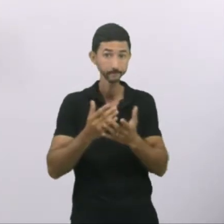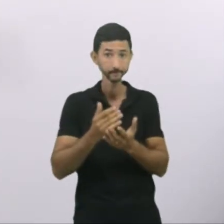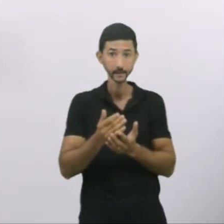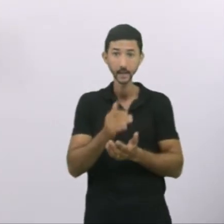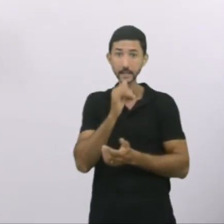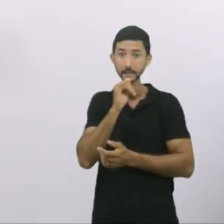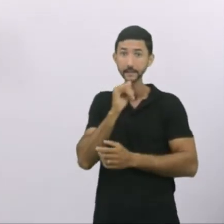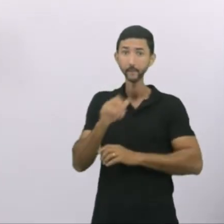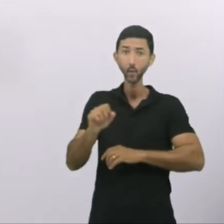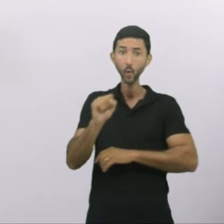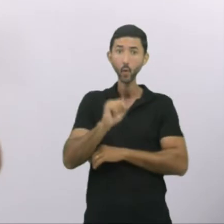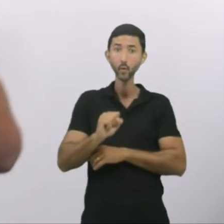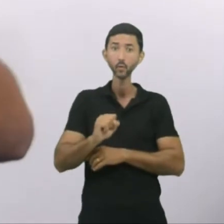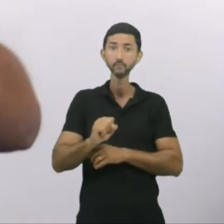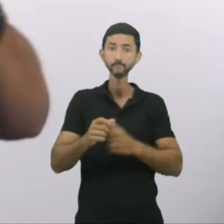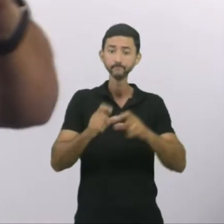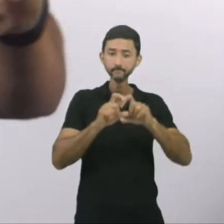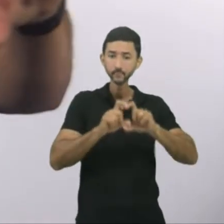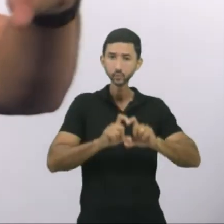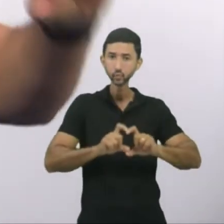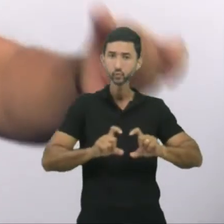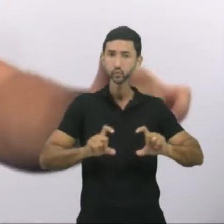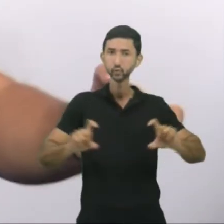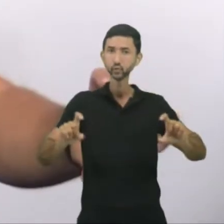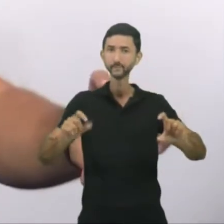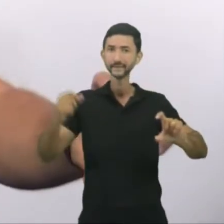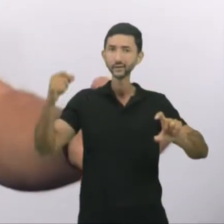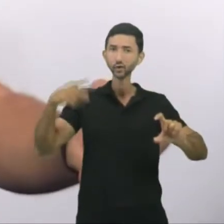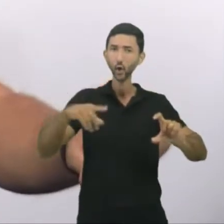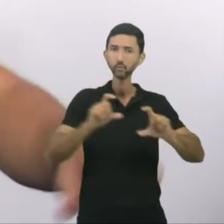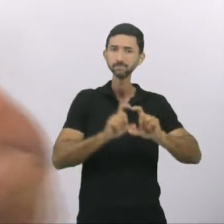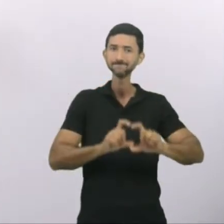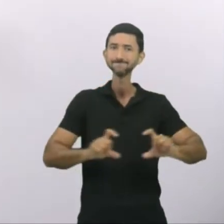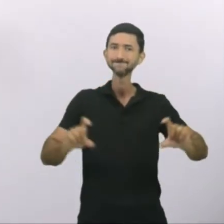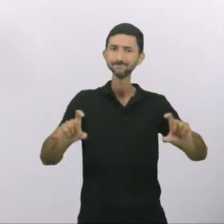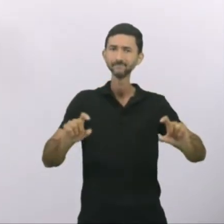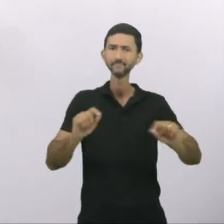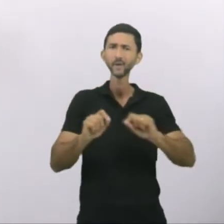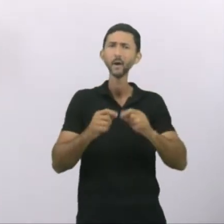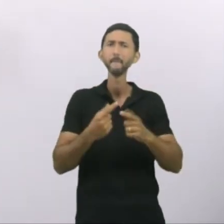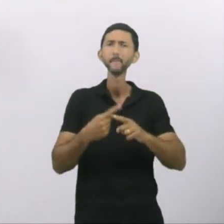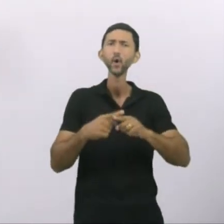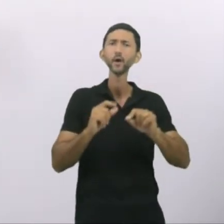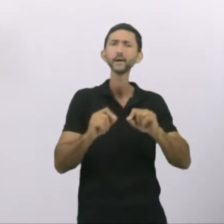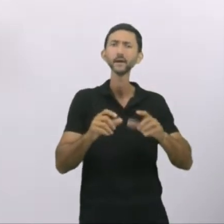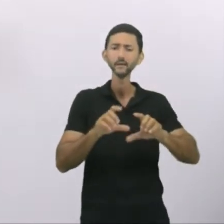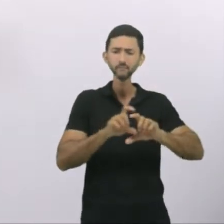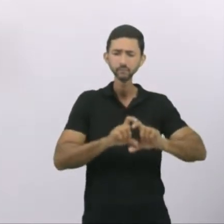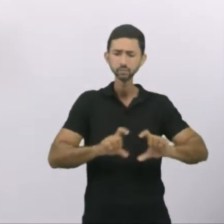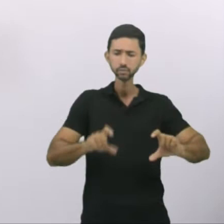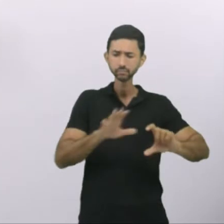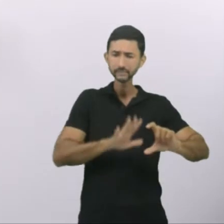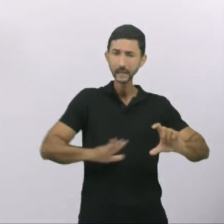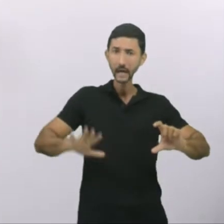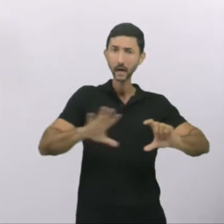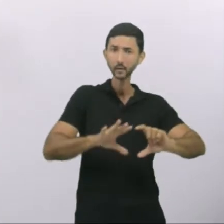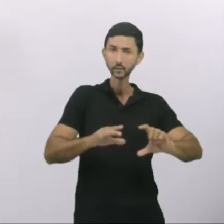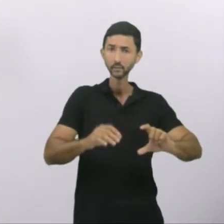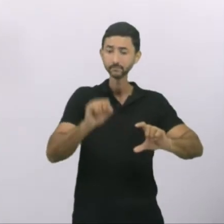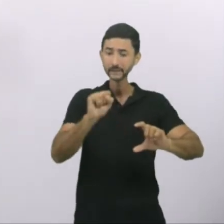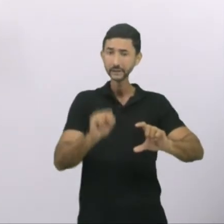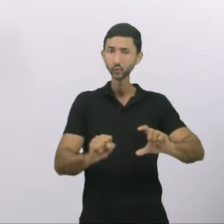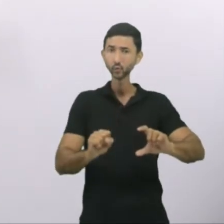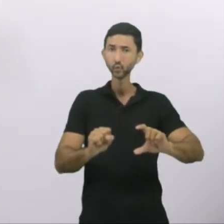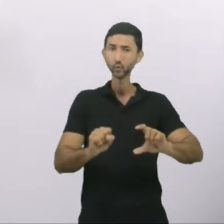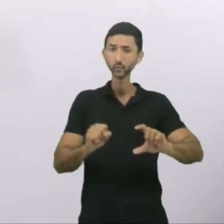Nós vamos chamar de Cinturão do Sol. Cinturão do Sol porque a região, claro, mais ao sul,